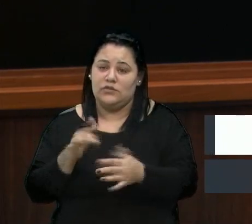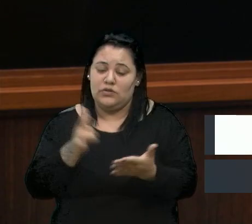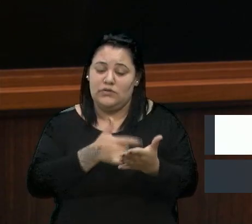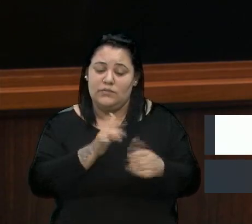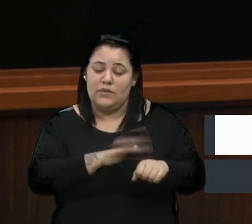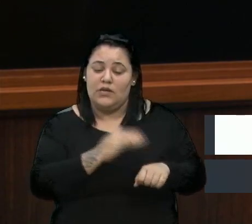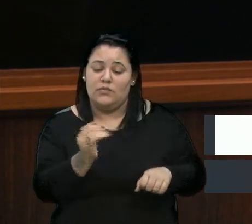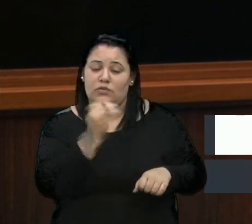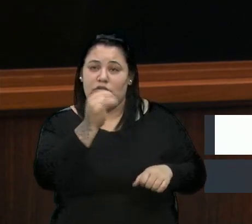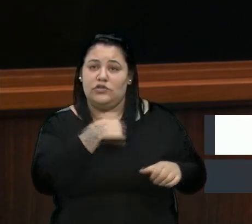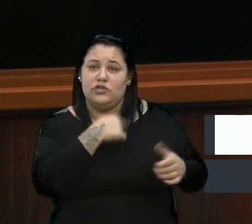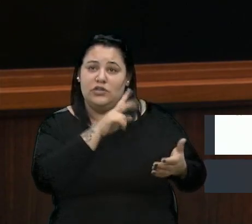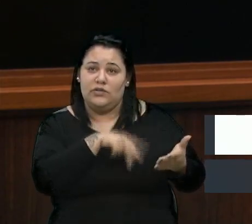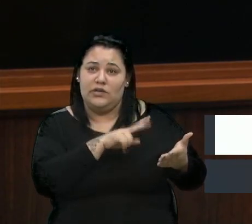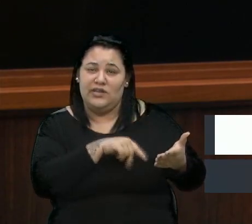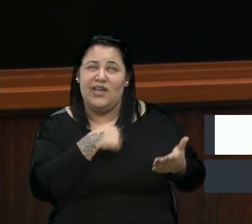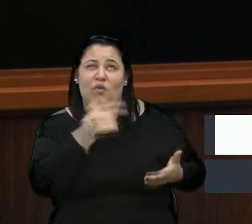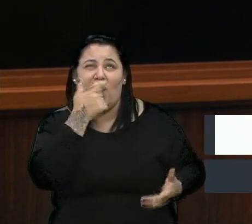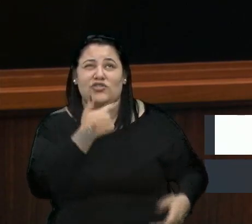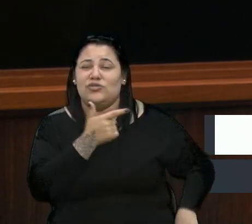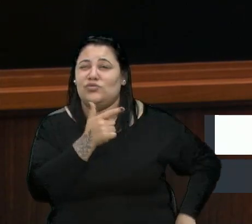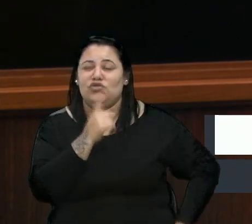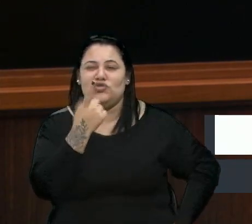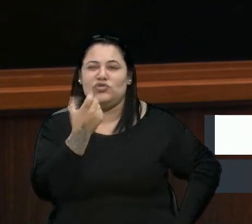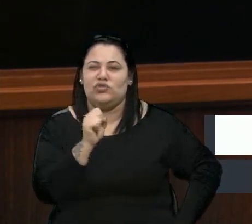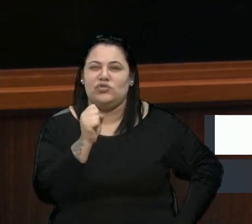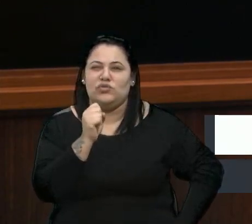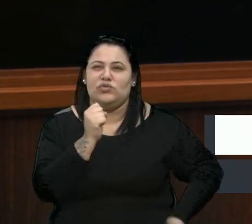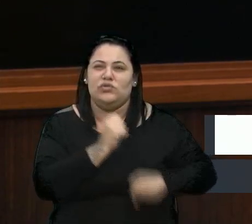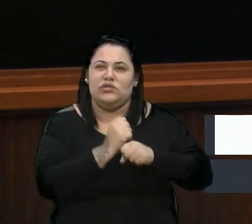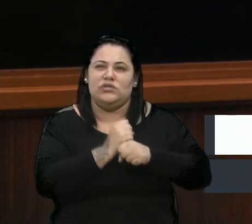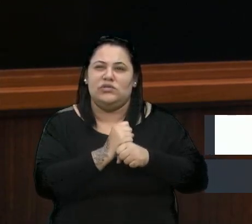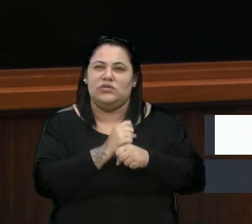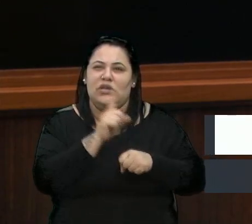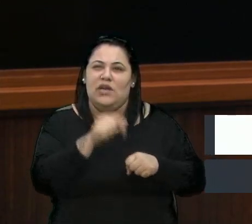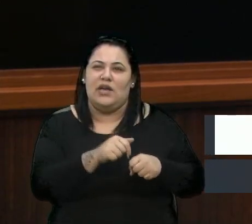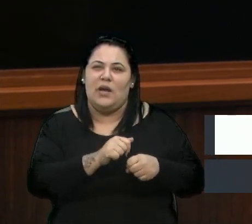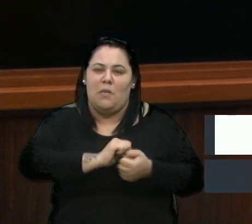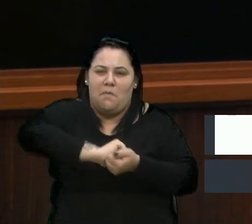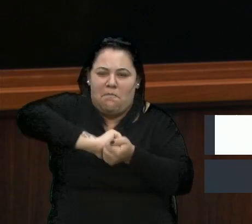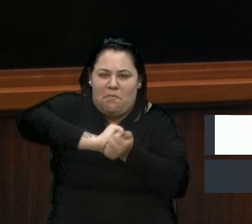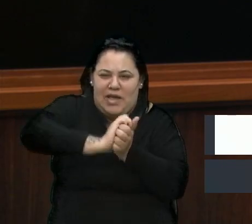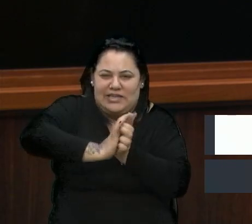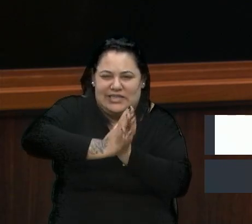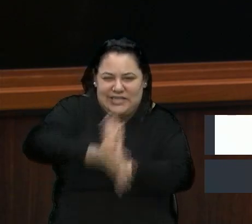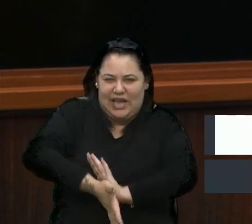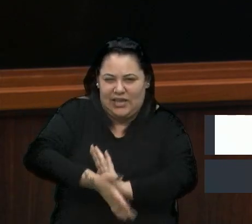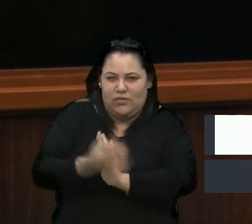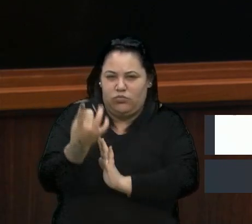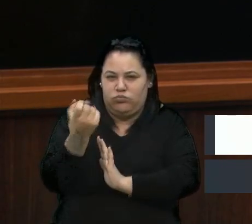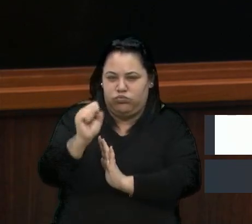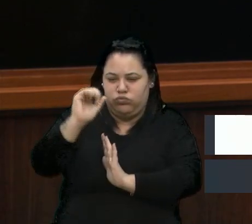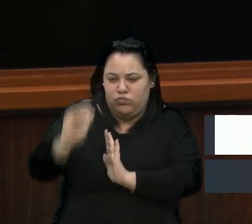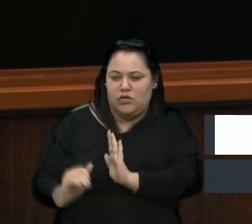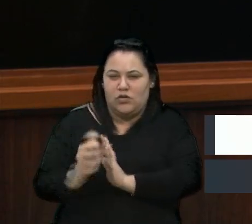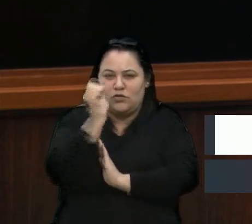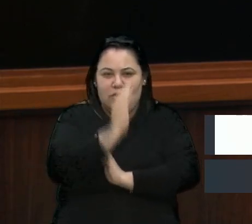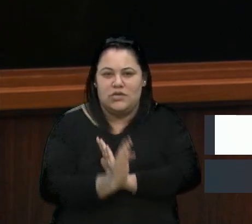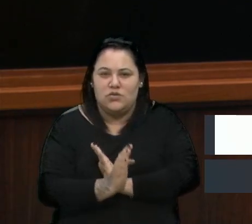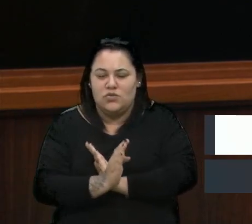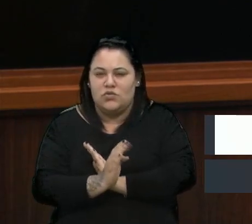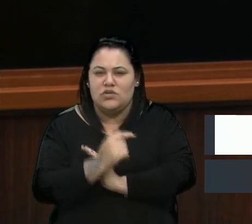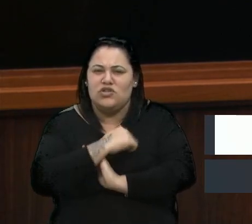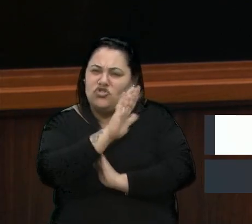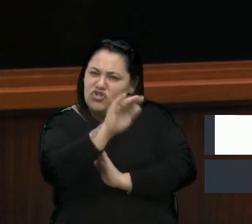li, eu não devia ter nem 18 anos ainda, era O Massacre do Menor no Brasil, o nome do livro. E me chamou